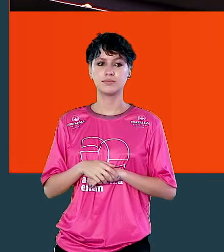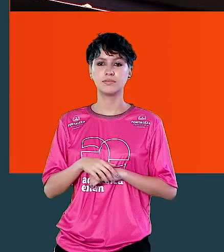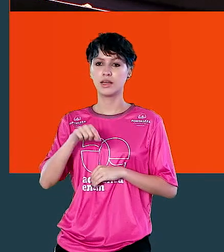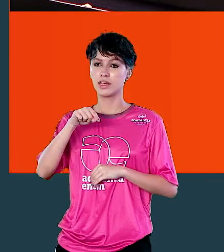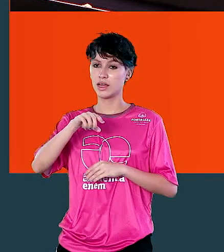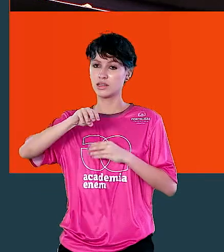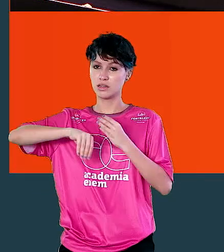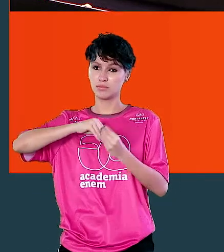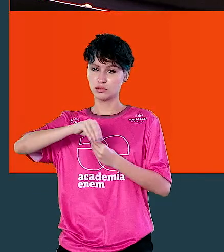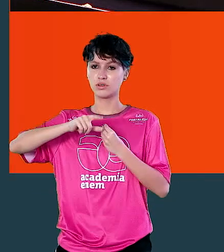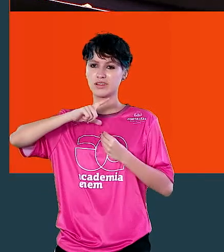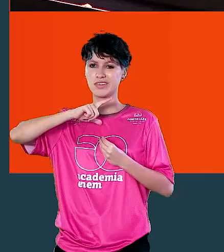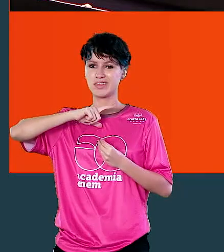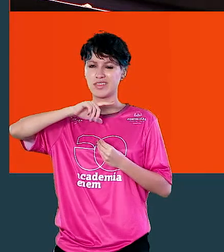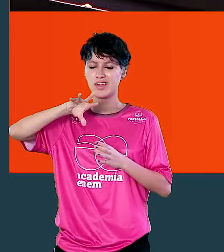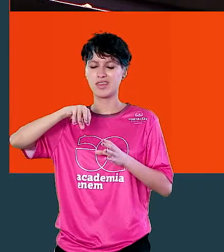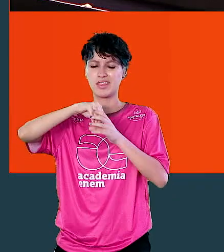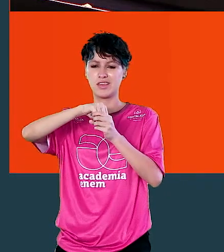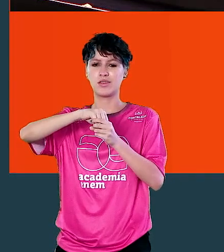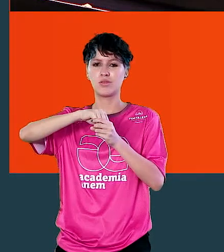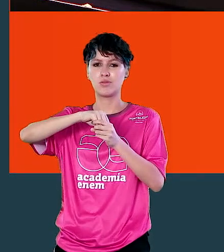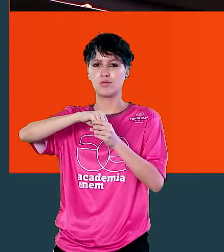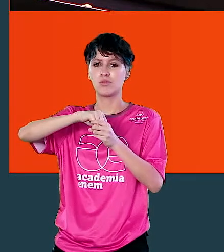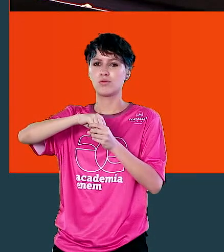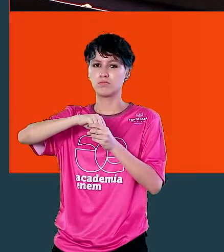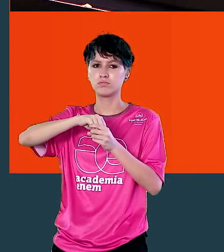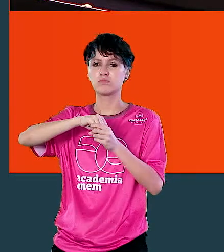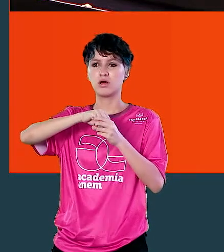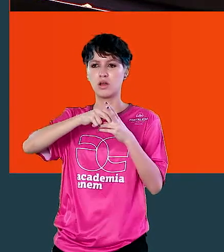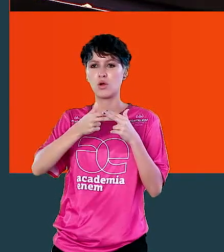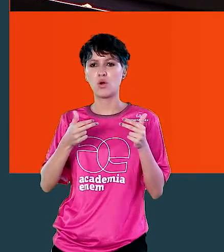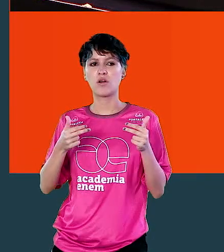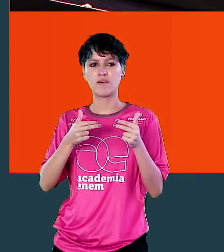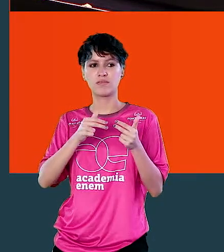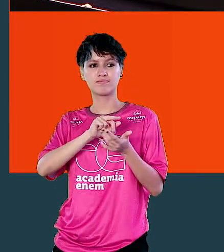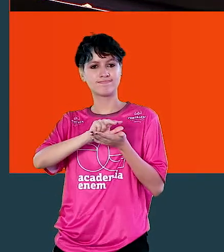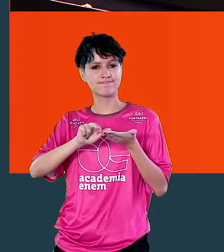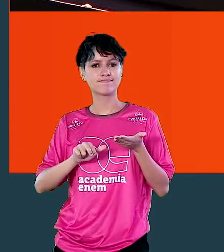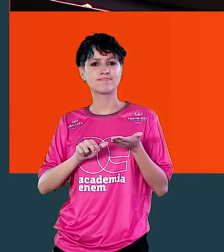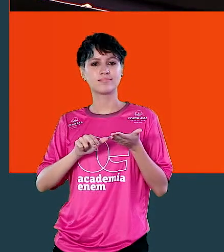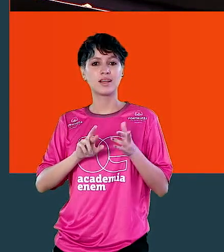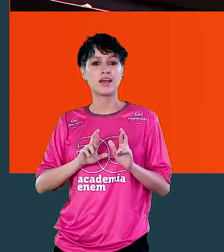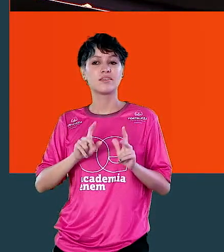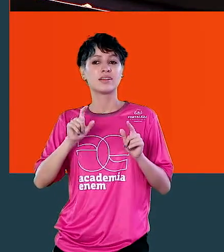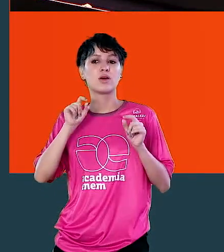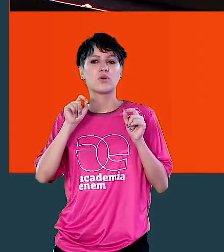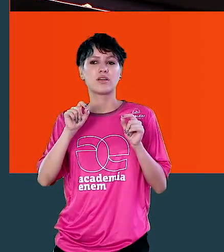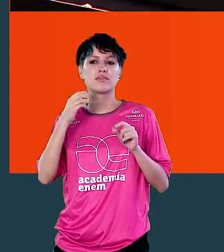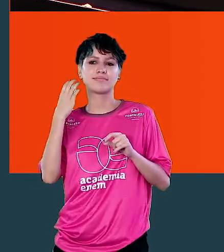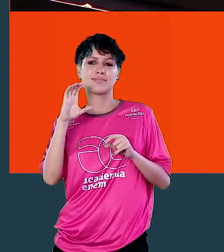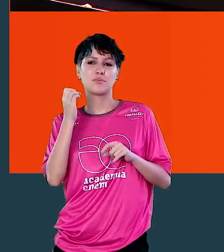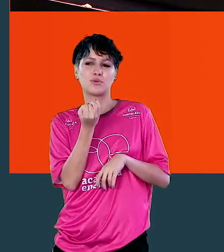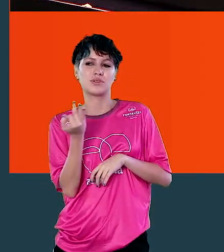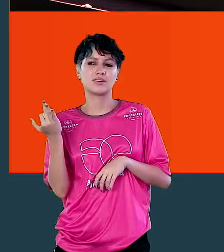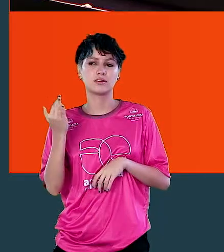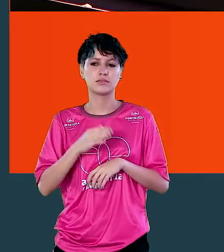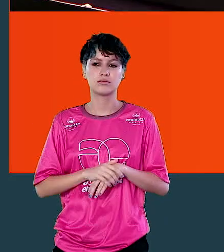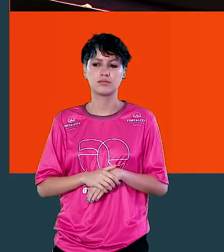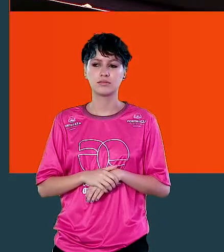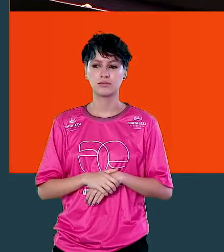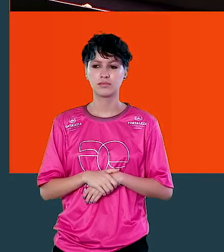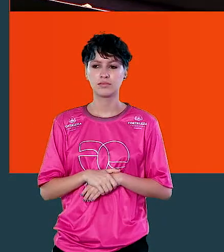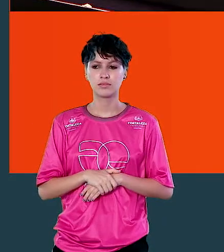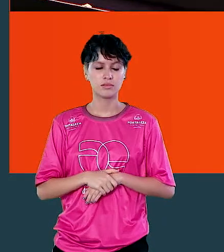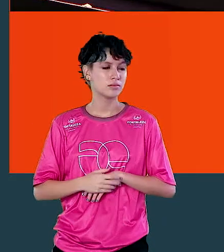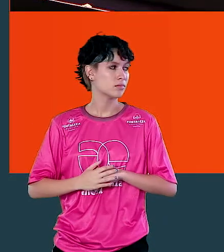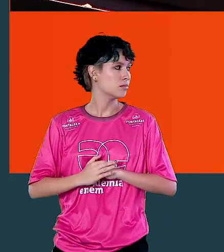vários componentes. O que é que diferencia um do outro? O número de carbonos. Cara, dá uma olhada nessa imagem aí, ó. Isso